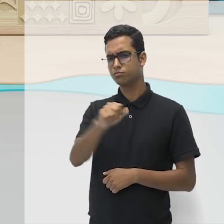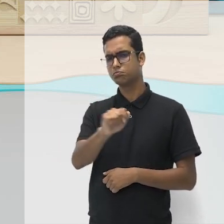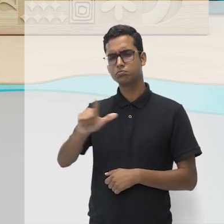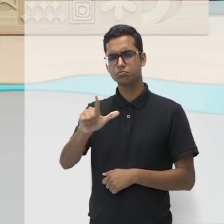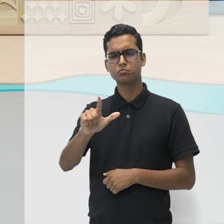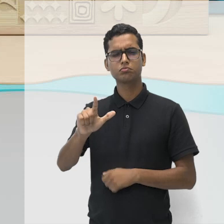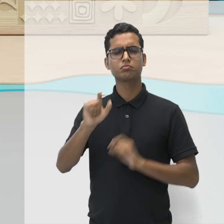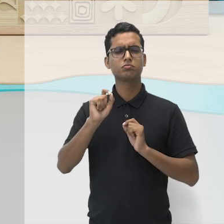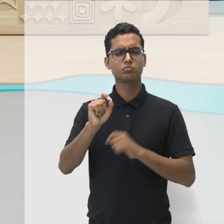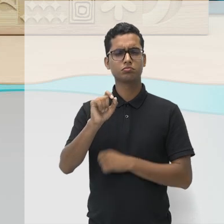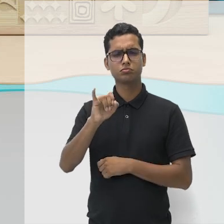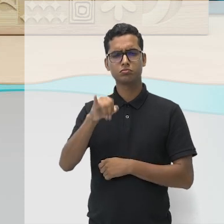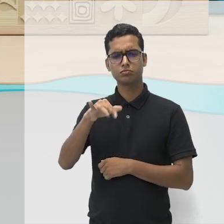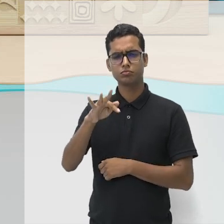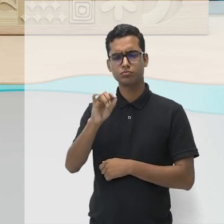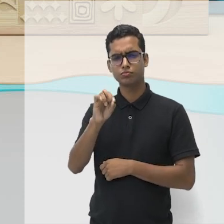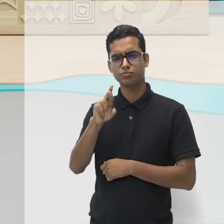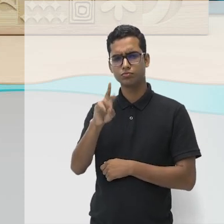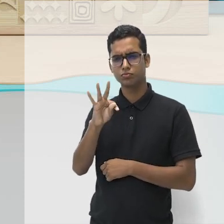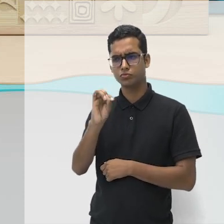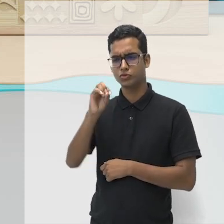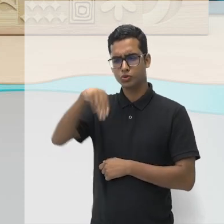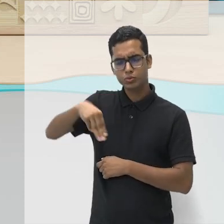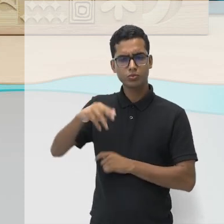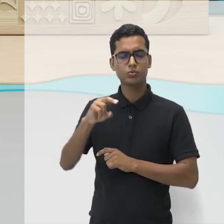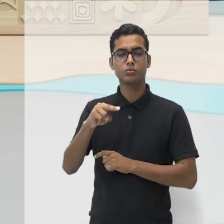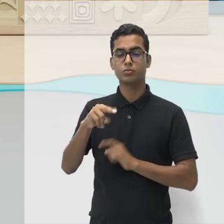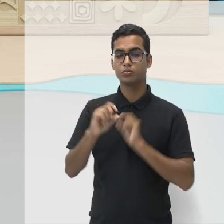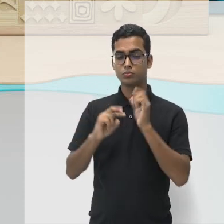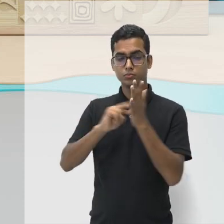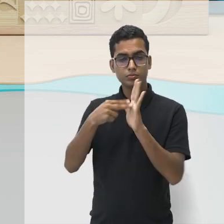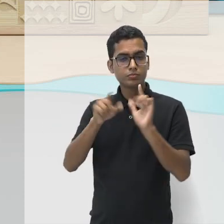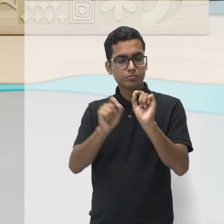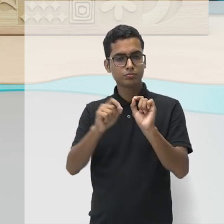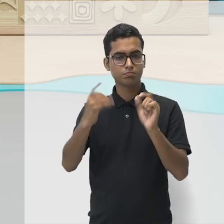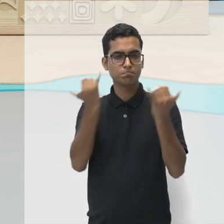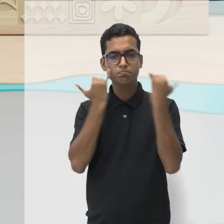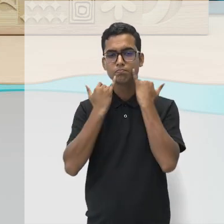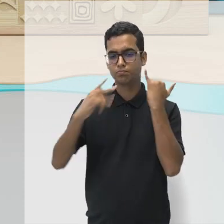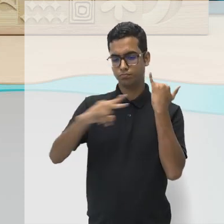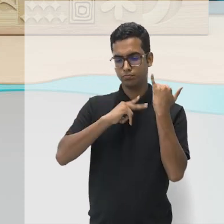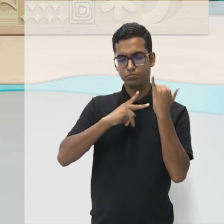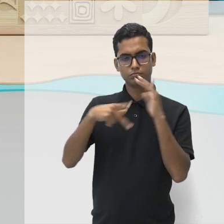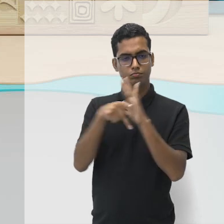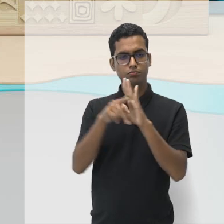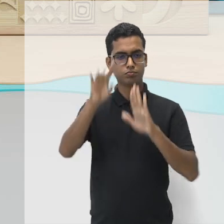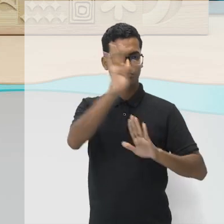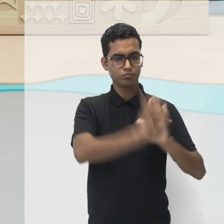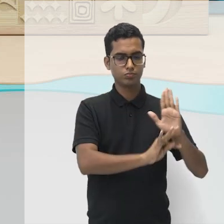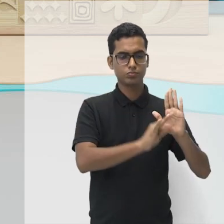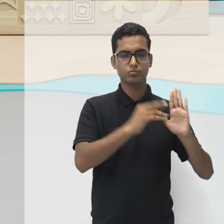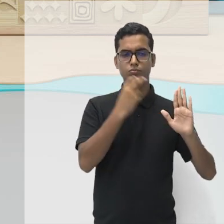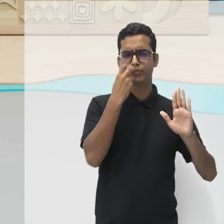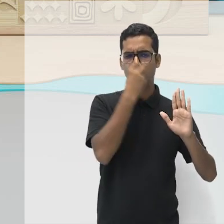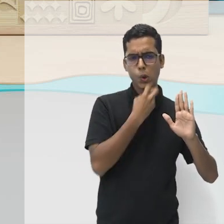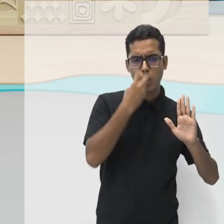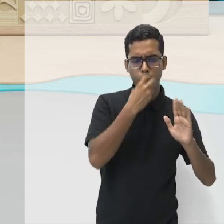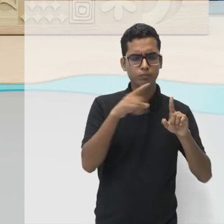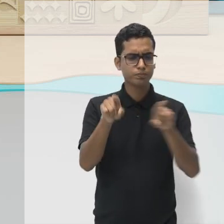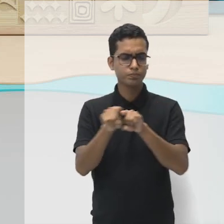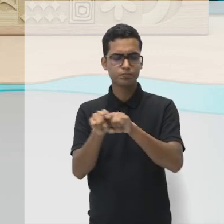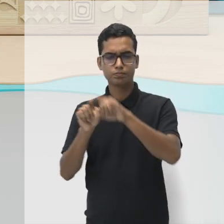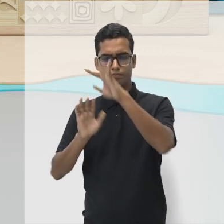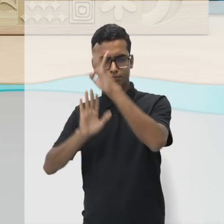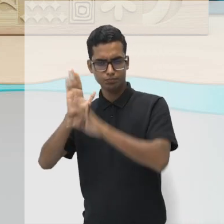que eu utilizo isso num texto? Aqui, quando me refiro a texto, né, eu posso estar falando de texto oral e também o texto escrito,